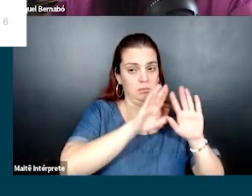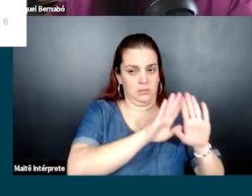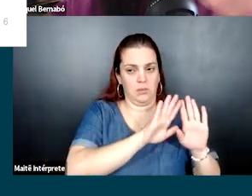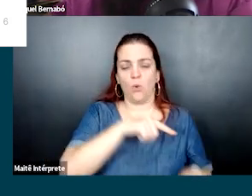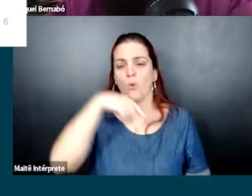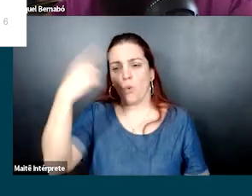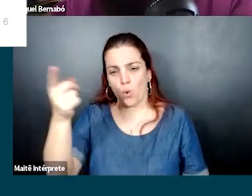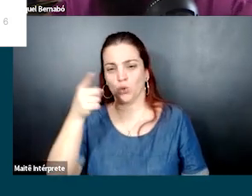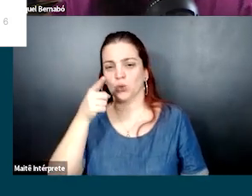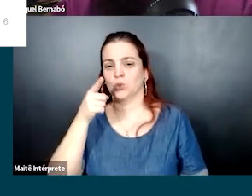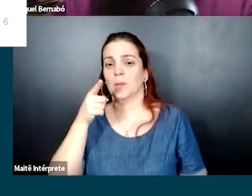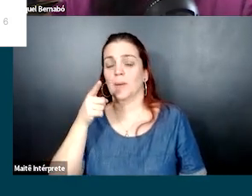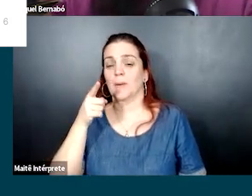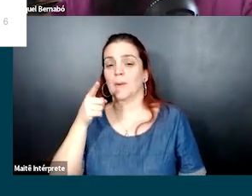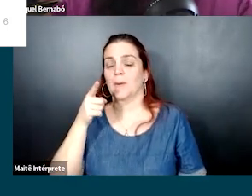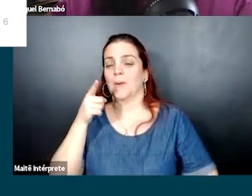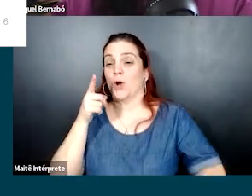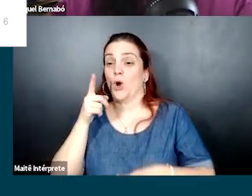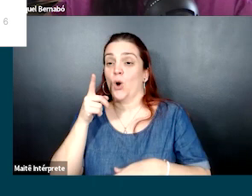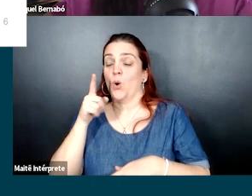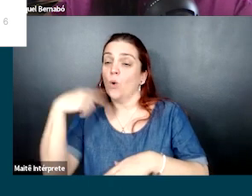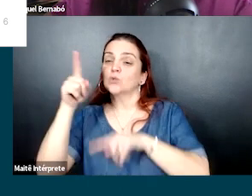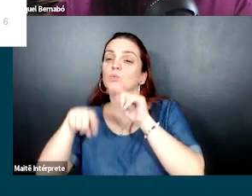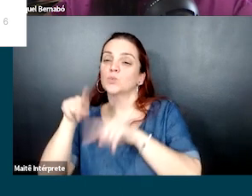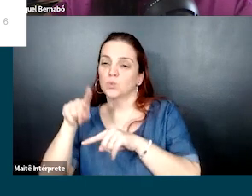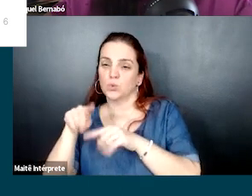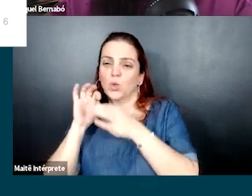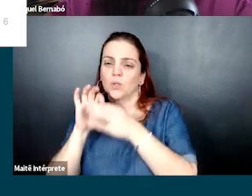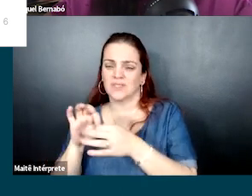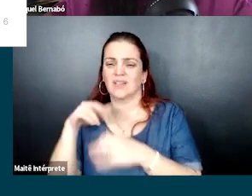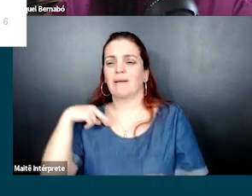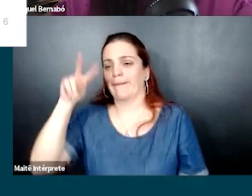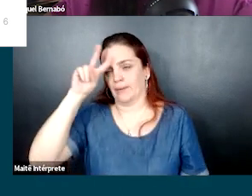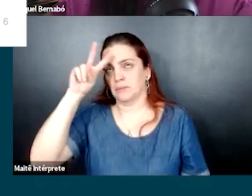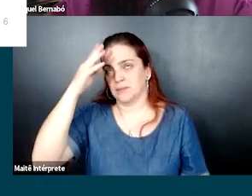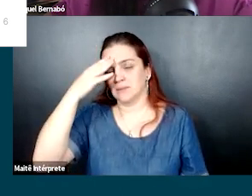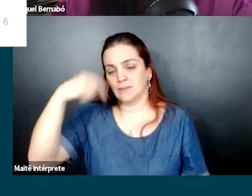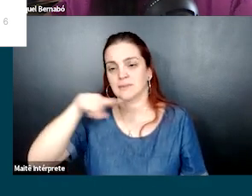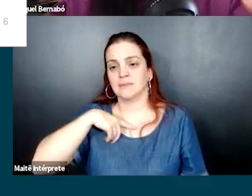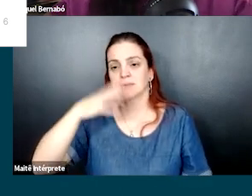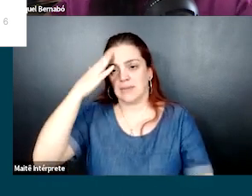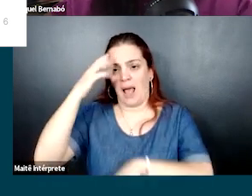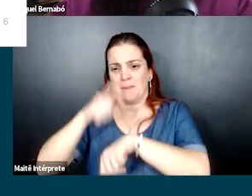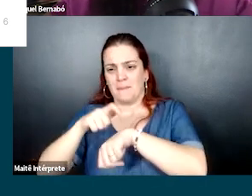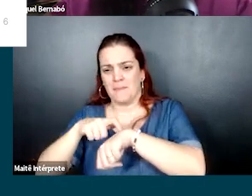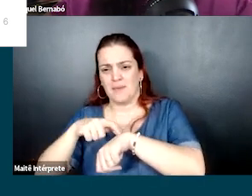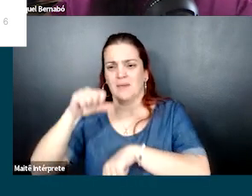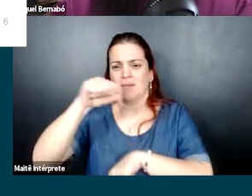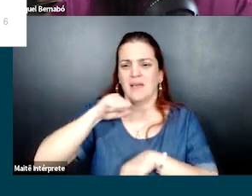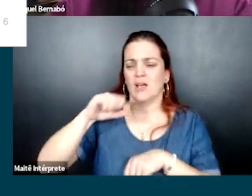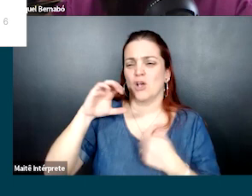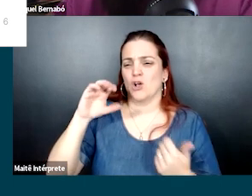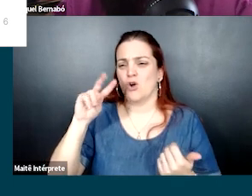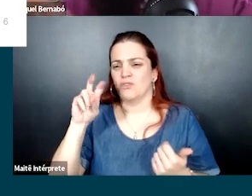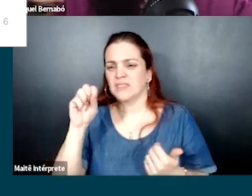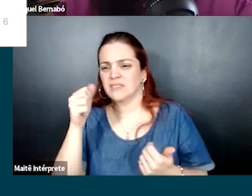de outro produto. Não era esse cadastro, mas era ainda nesse mesmo contexto. E eu lembro que tudo era muito corrido, né? A gente falava,